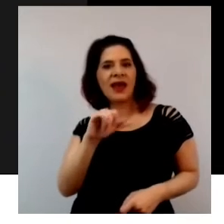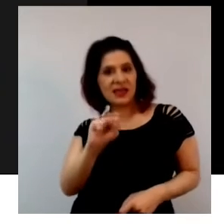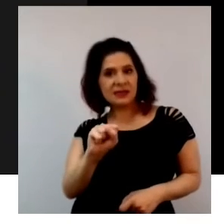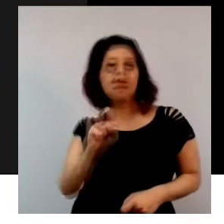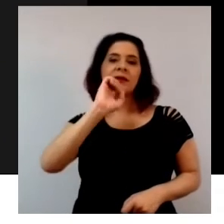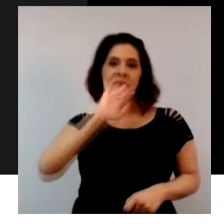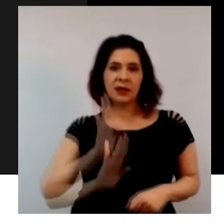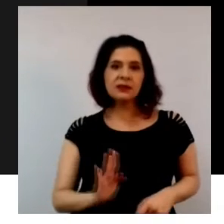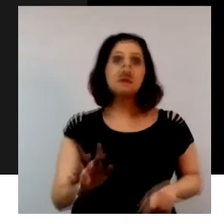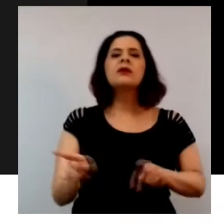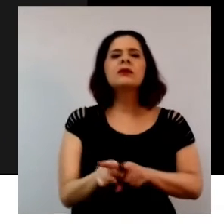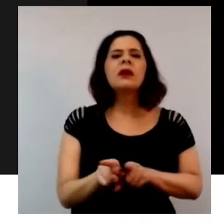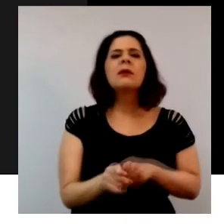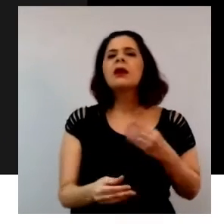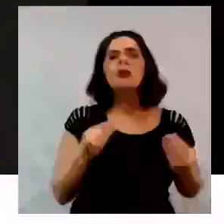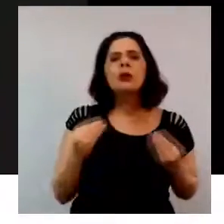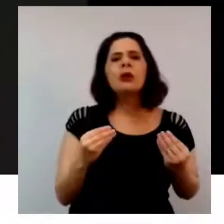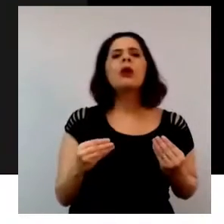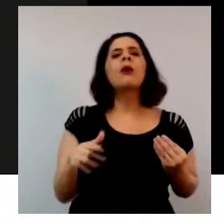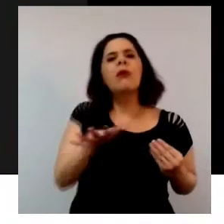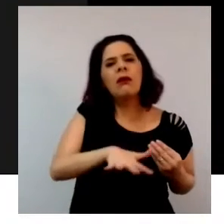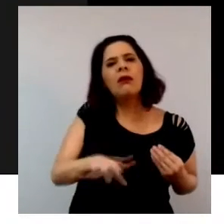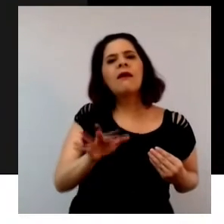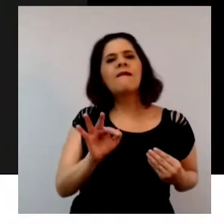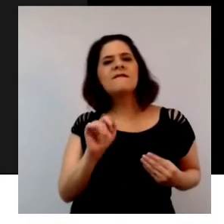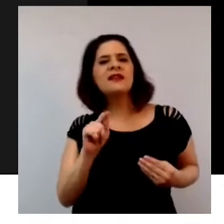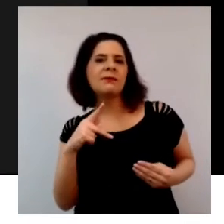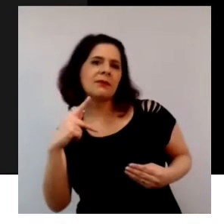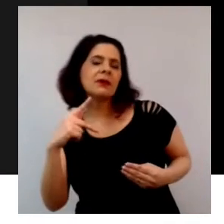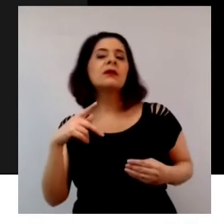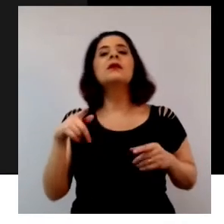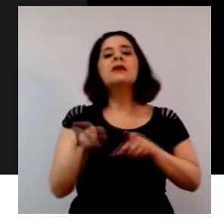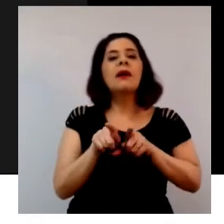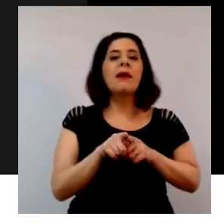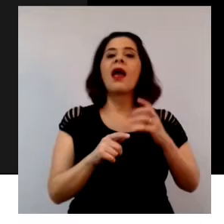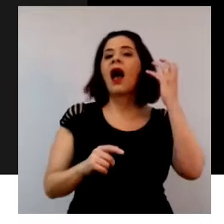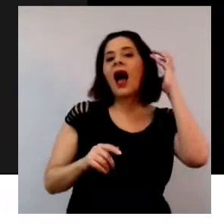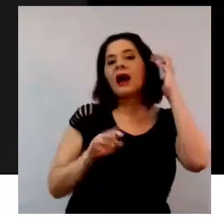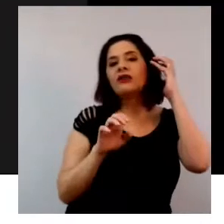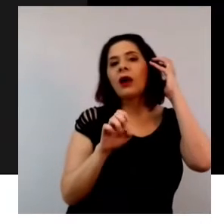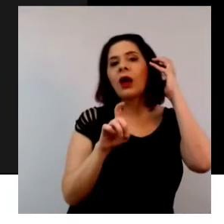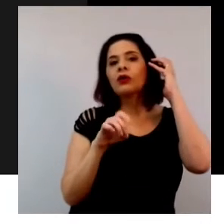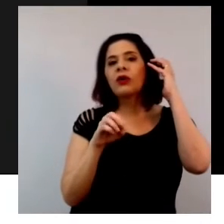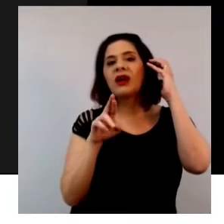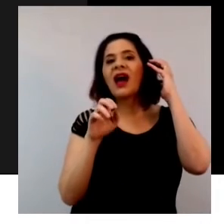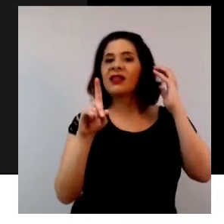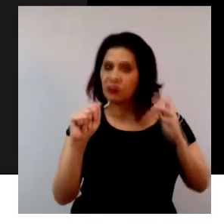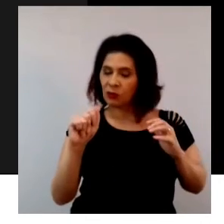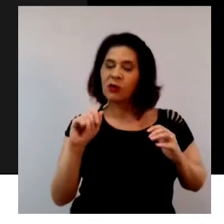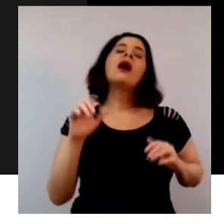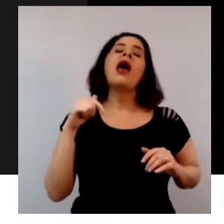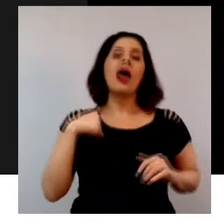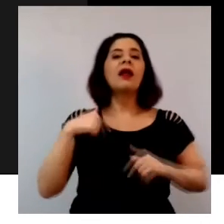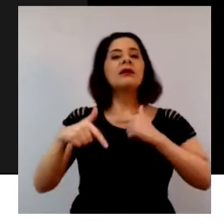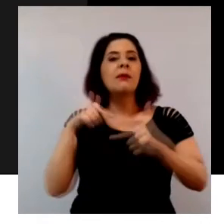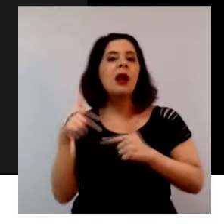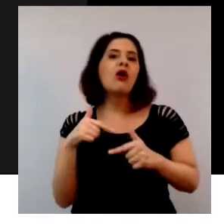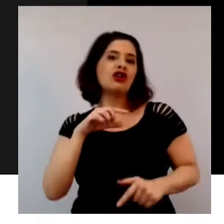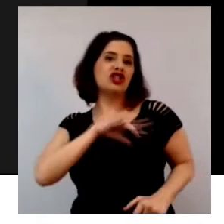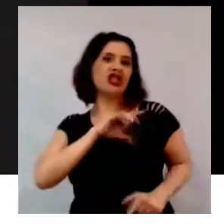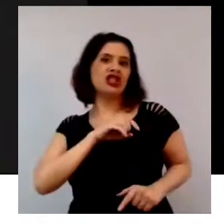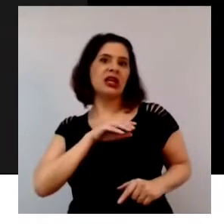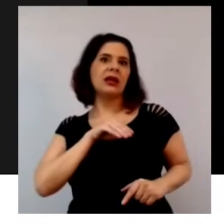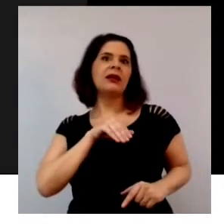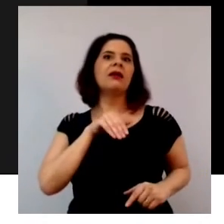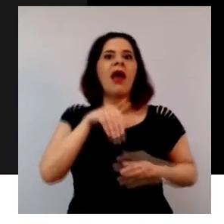Bovespa, trabalhou na Rádio Eldorado, onde cobriu as primeiras eleições do Chile após a ditadura e atuou também em Pequenas Empresas, Grandes Negócios, Estadão,